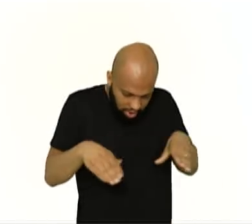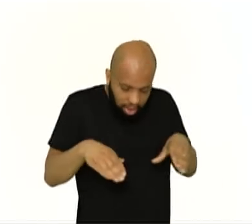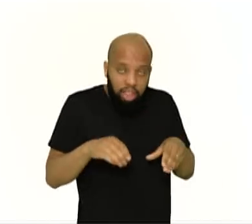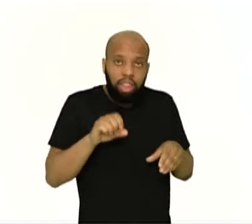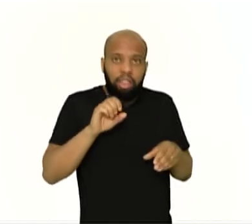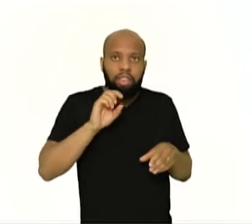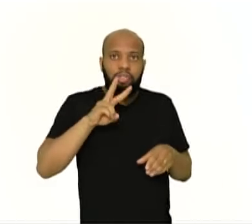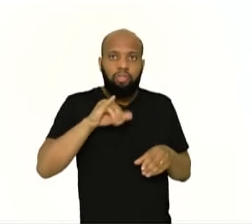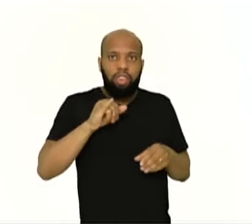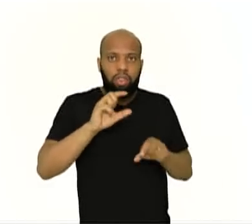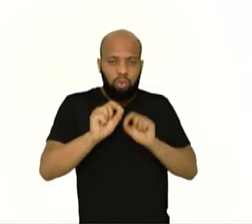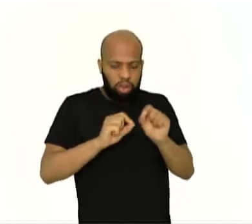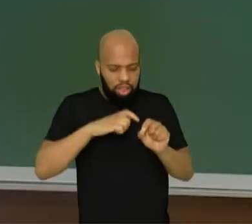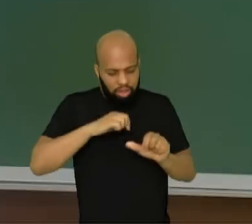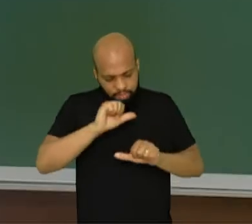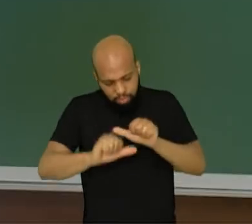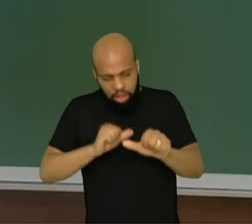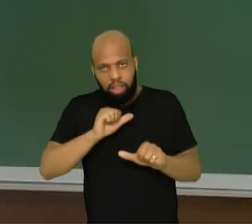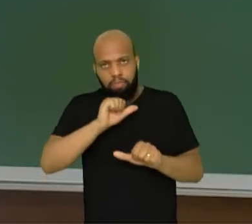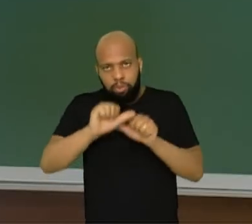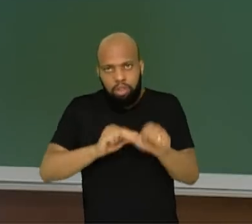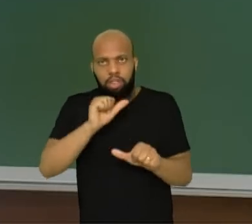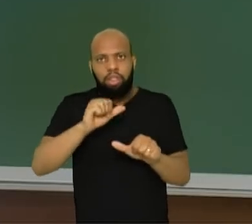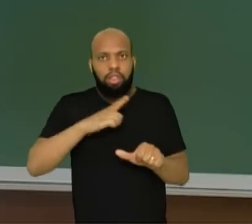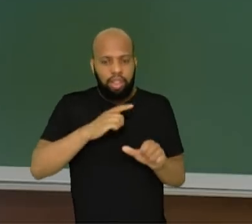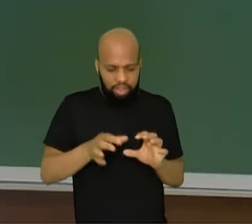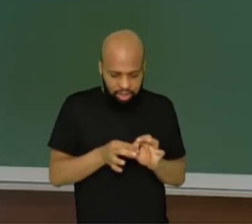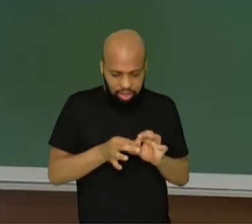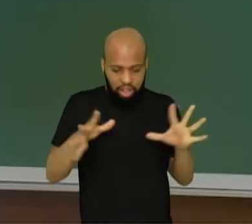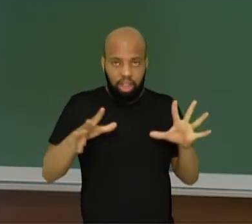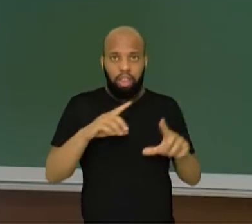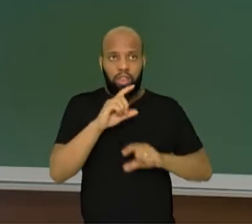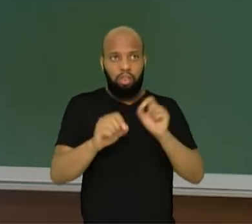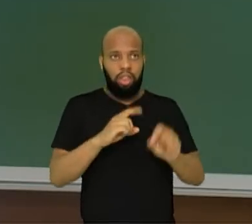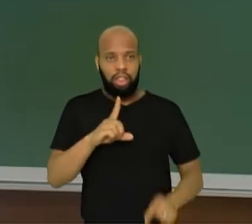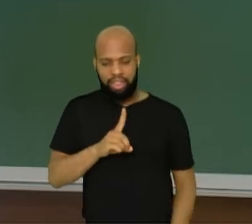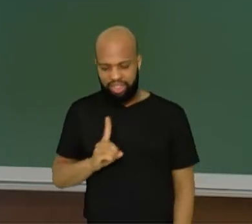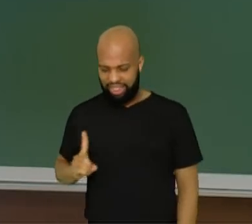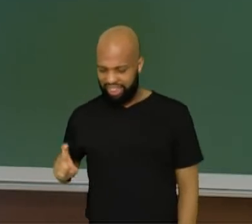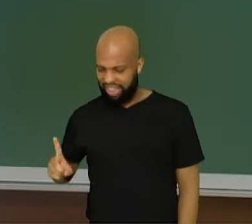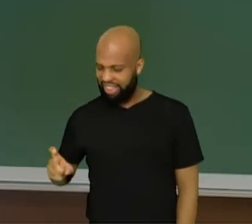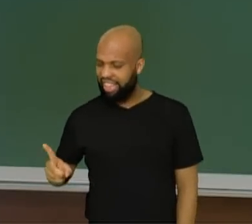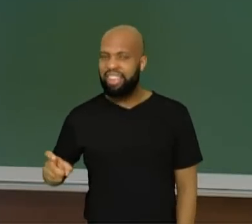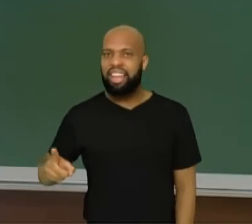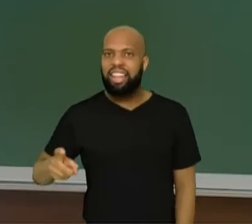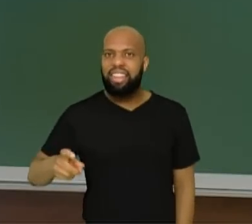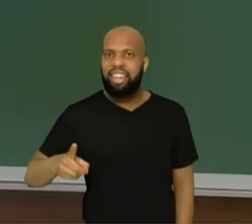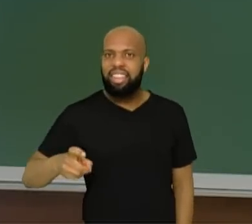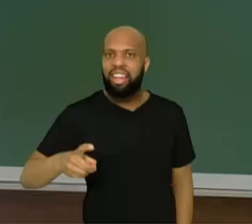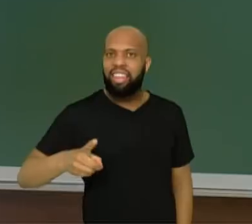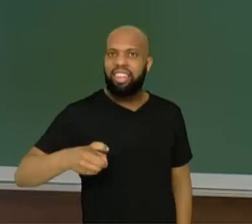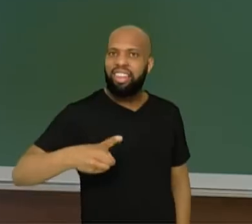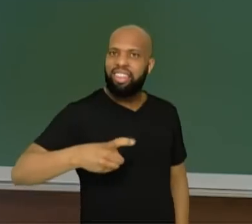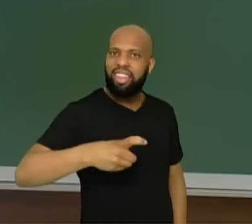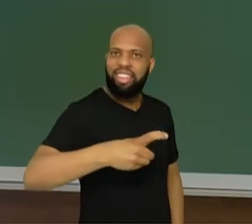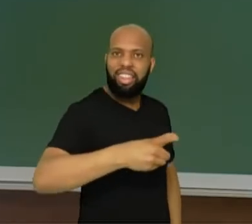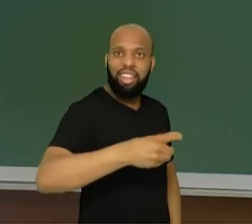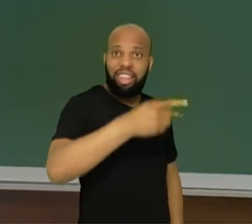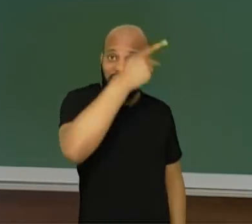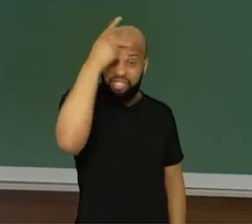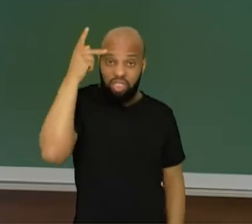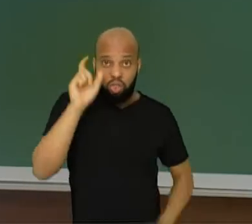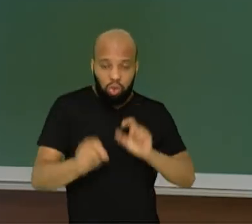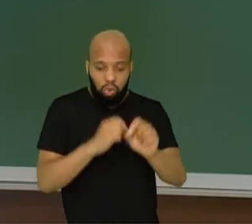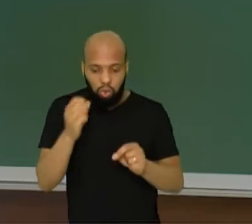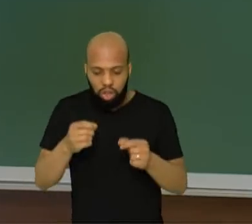vão passar por um processo e vão liberar as larvas. Então, quando a pessoa